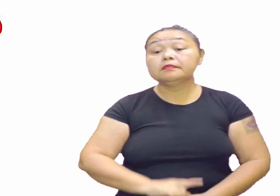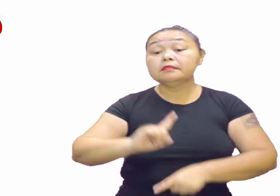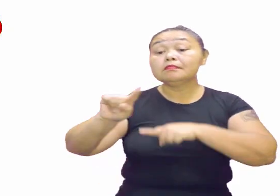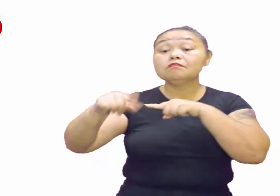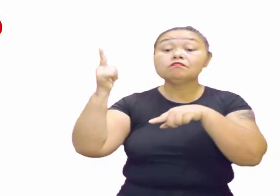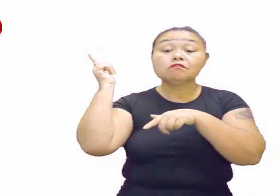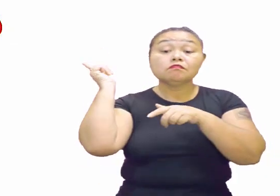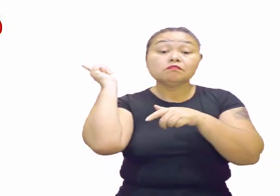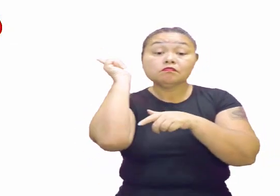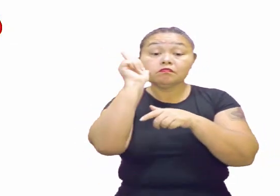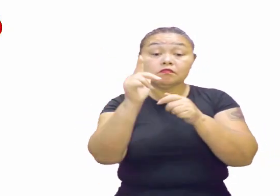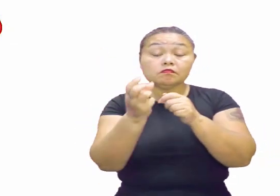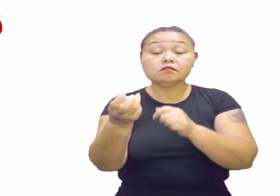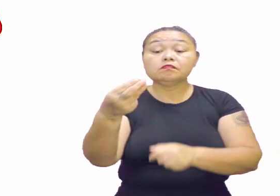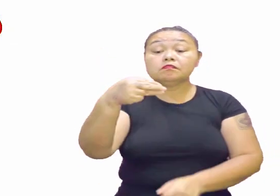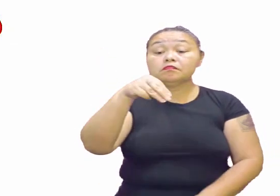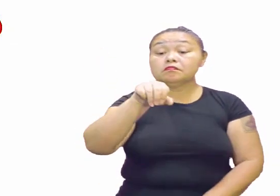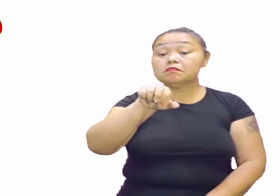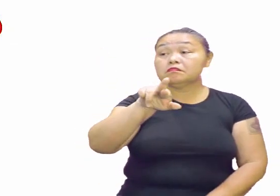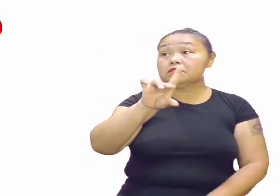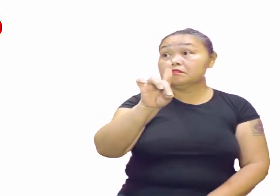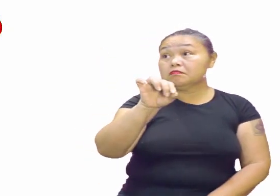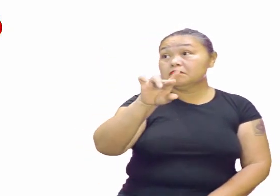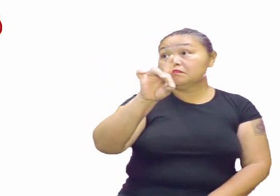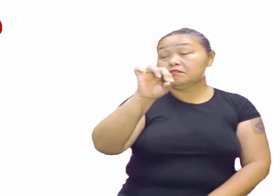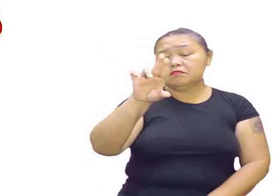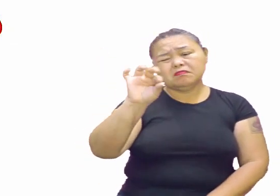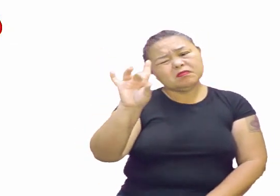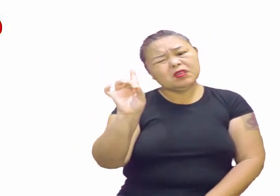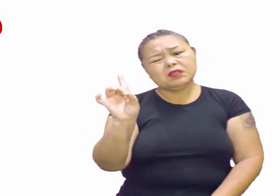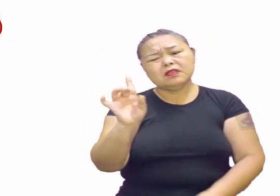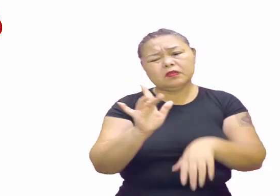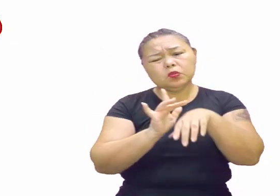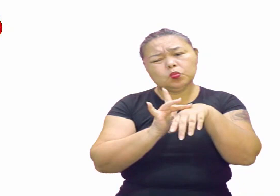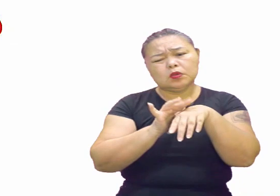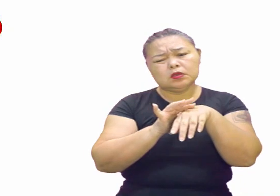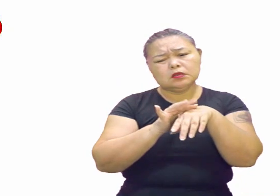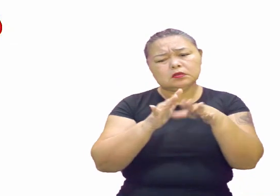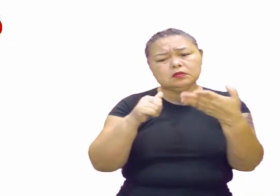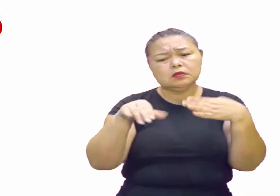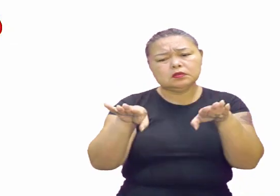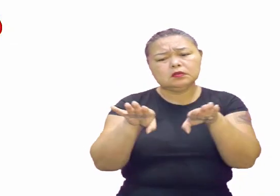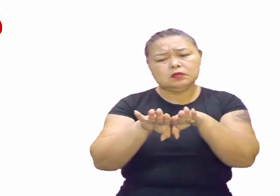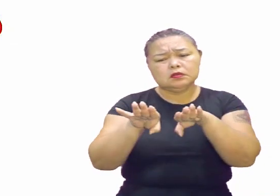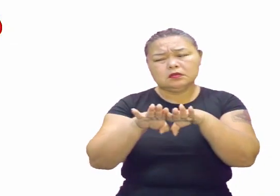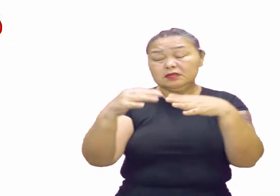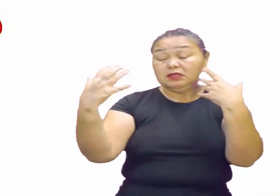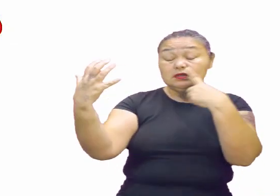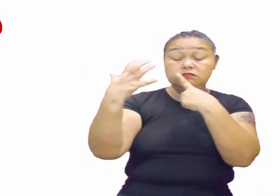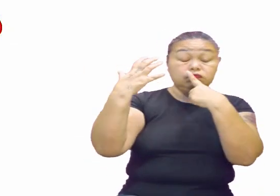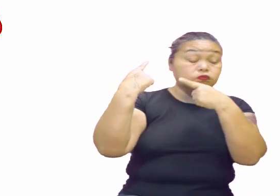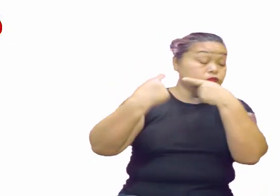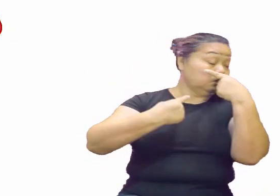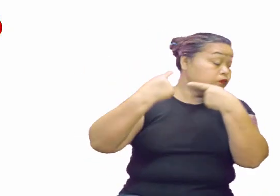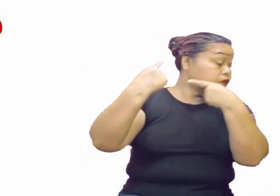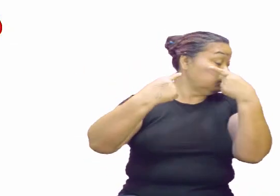Conseguiram tirar o Marechal Deodoro e já estava doente também. Muita perturbação a